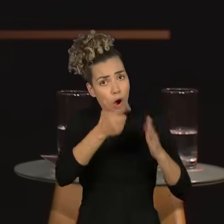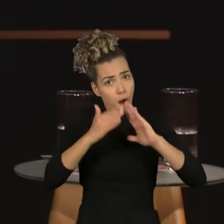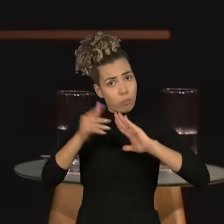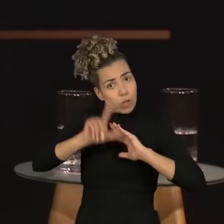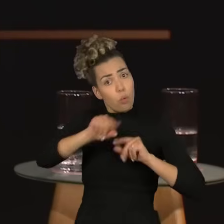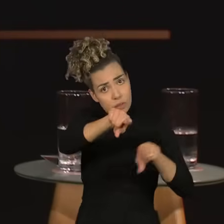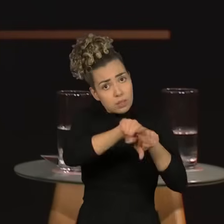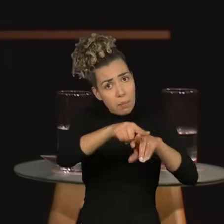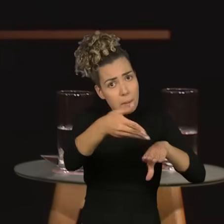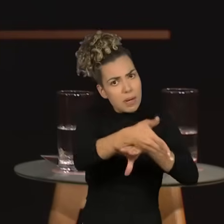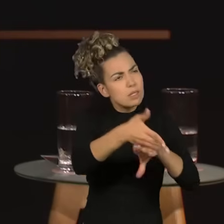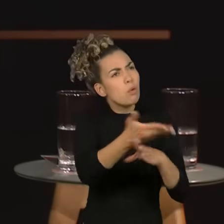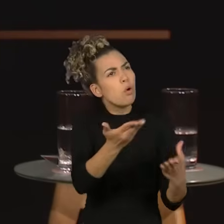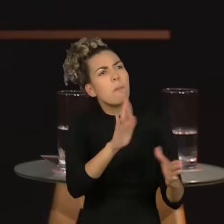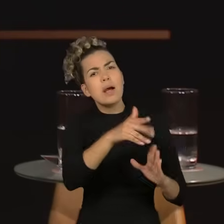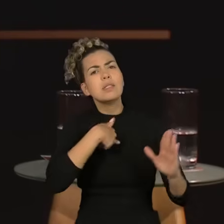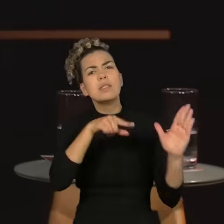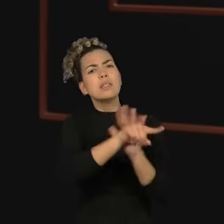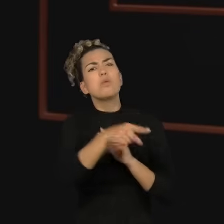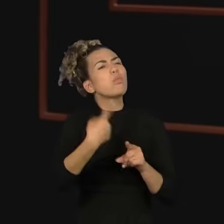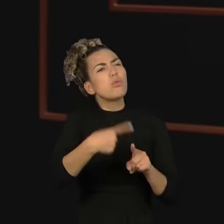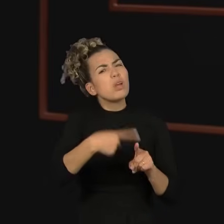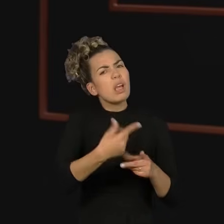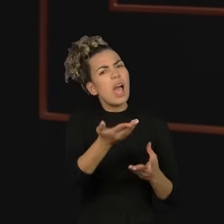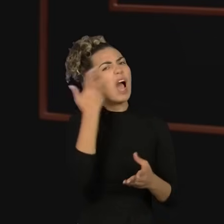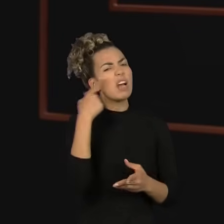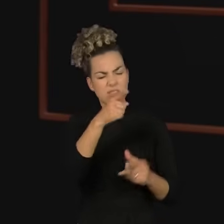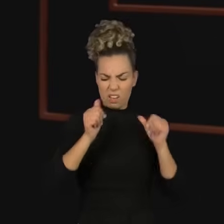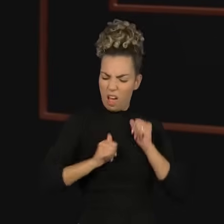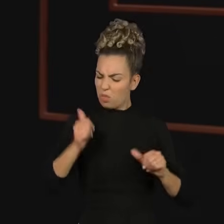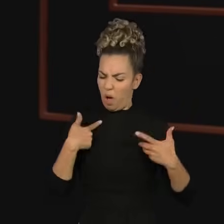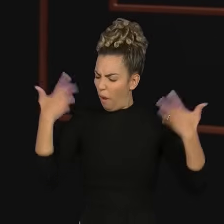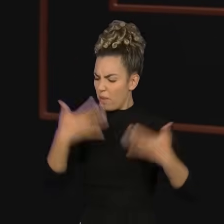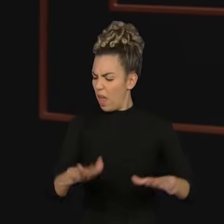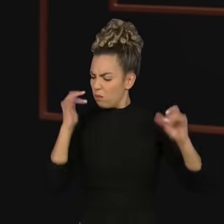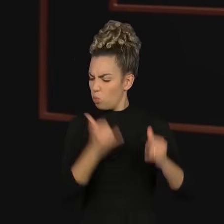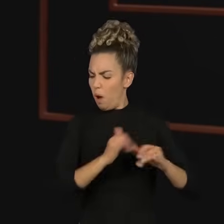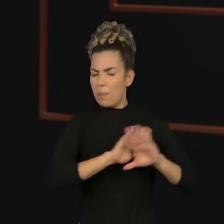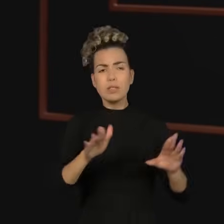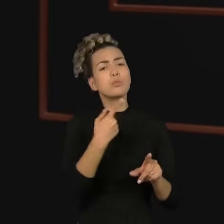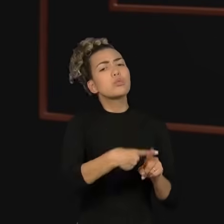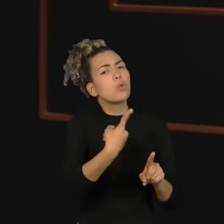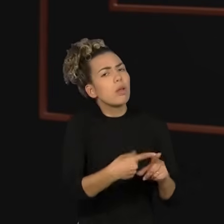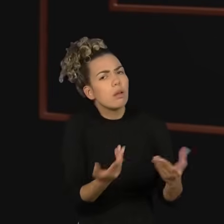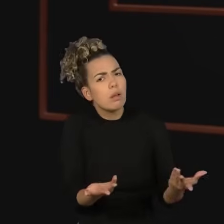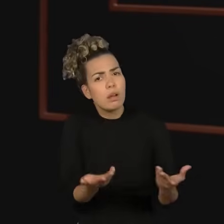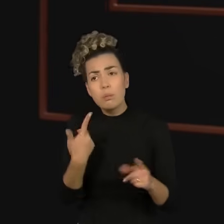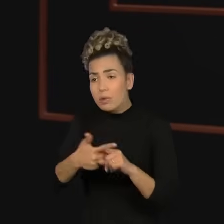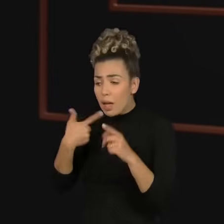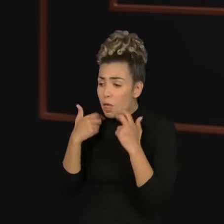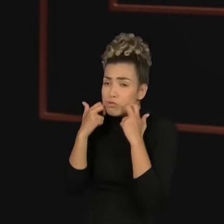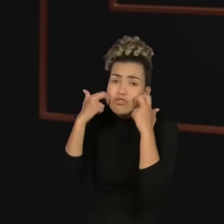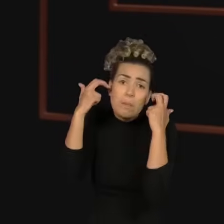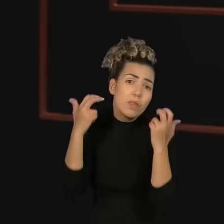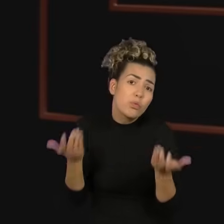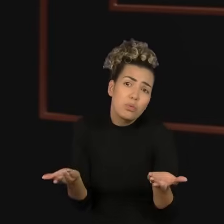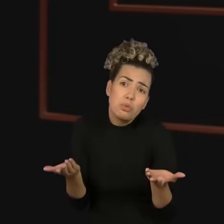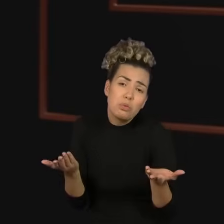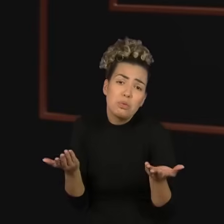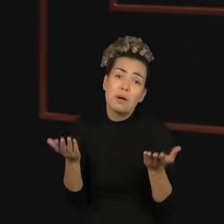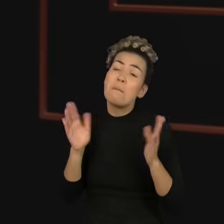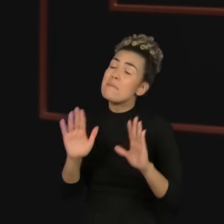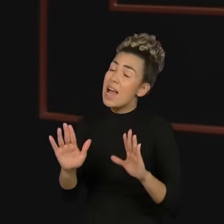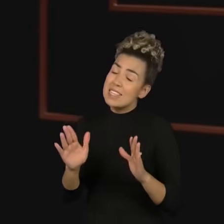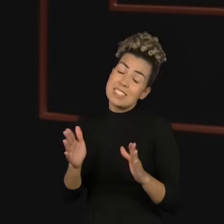sempre deixar de ser ator? Porque eu era tímido, eu sofria, entendeu? Agora eu estou sofrendo, na verdade eu estou me